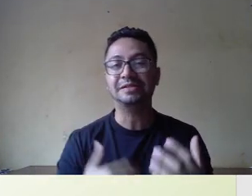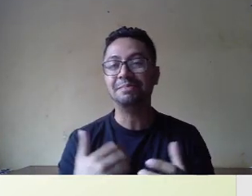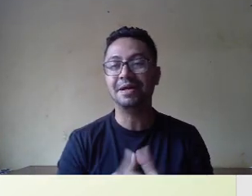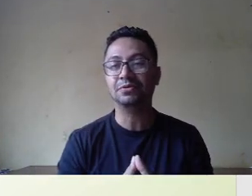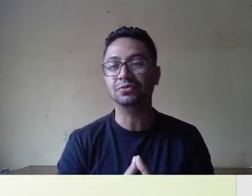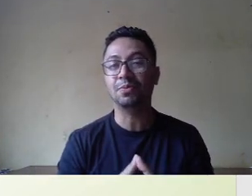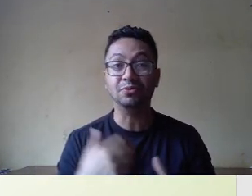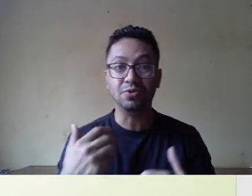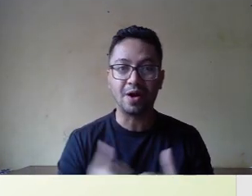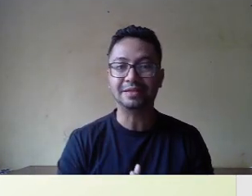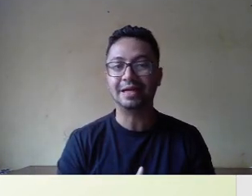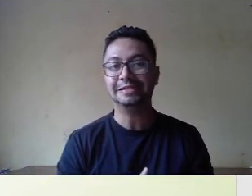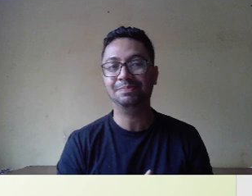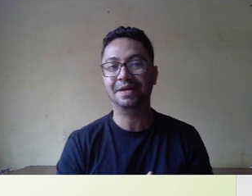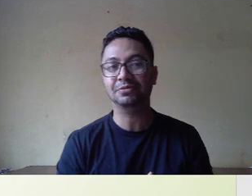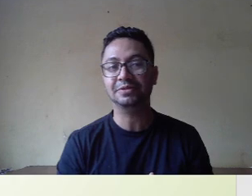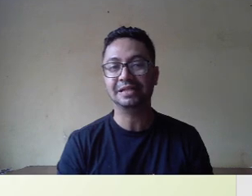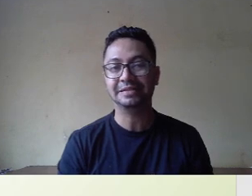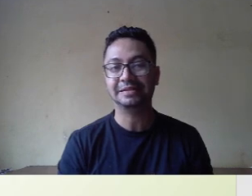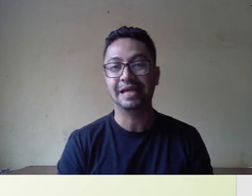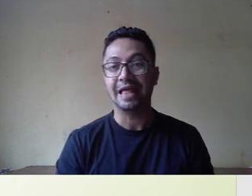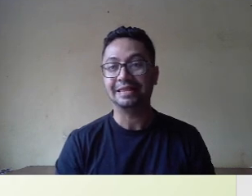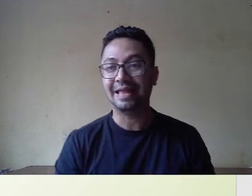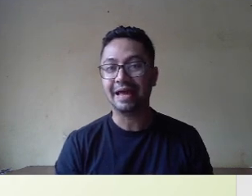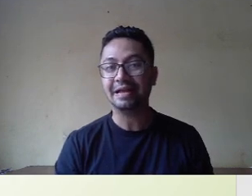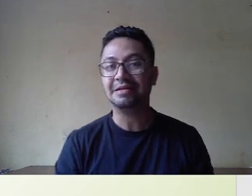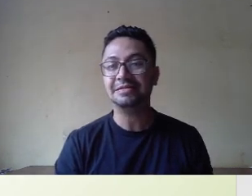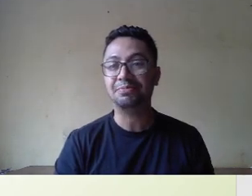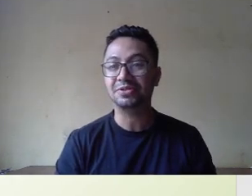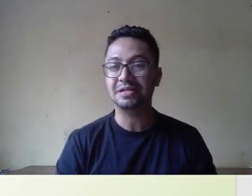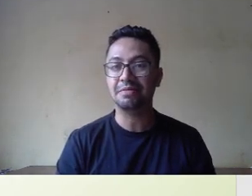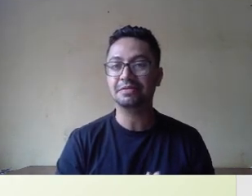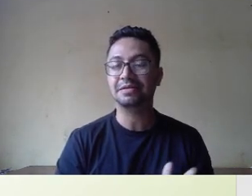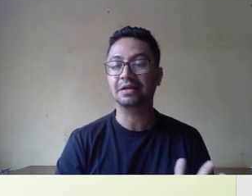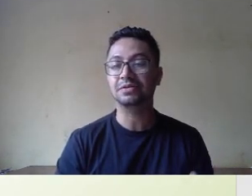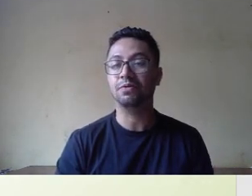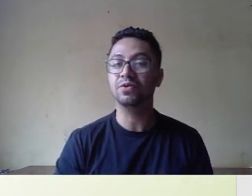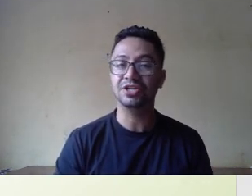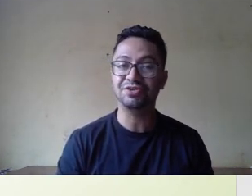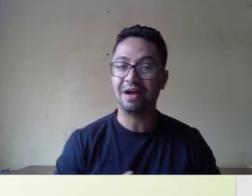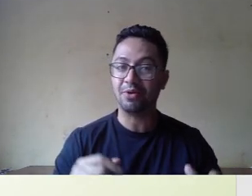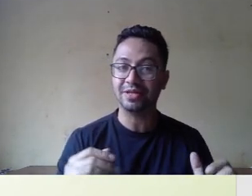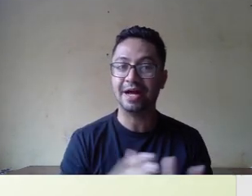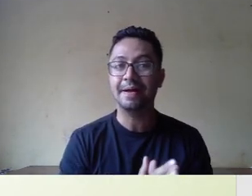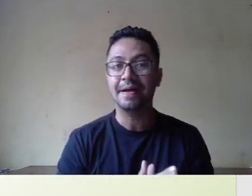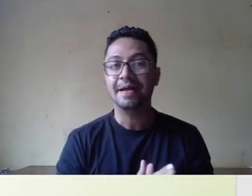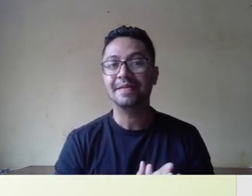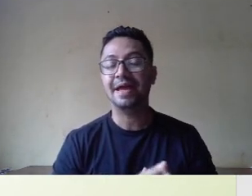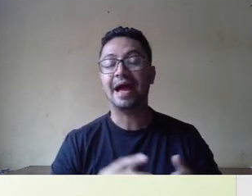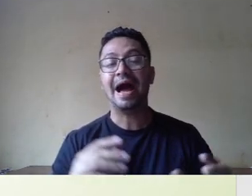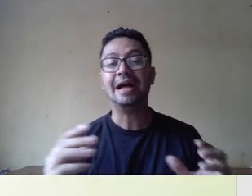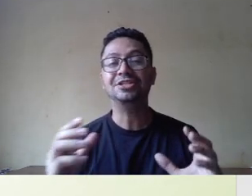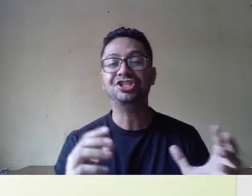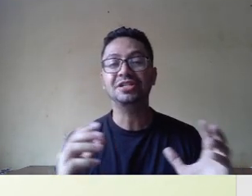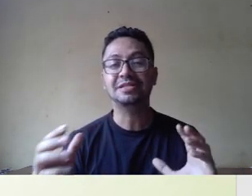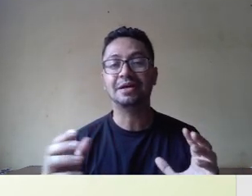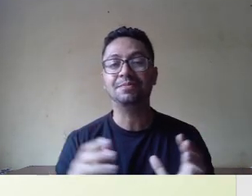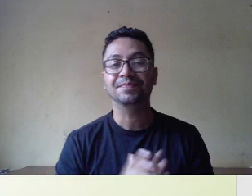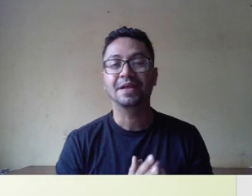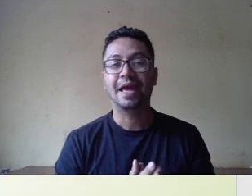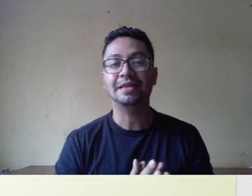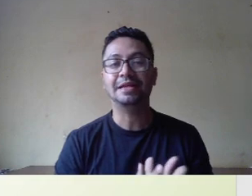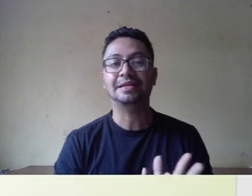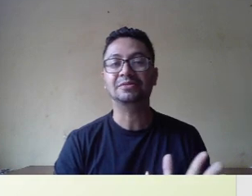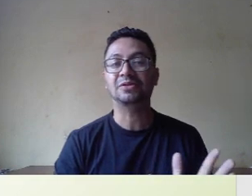tomando conhecimento, tomando nota a respeito dessas técnicas e procedimentos de tradução. Hoje a gente vai abordar, né, a